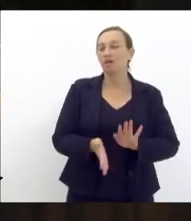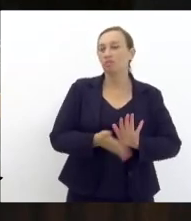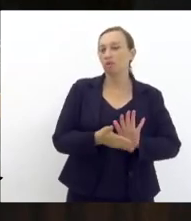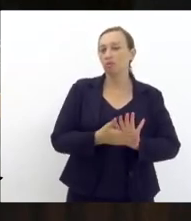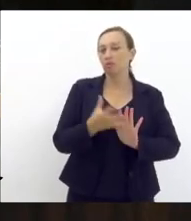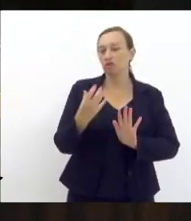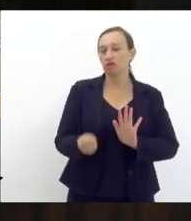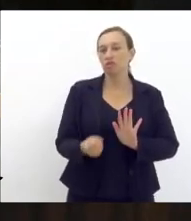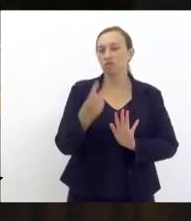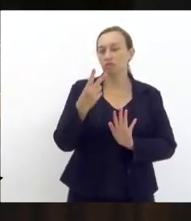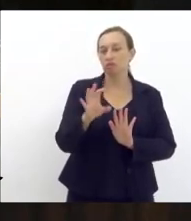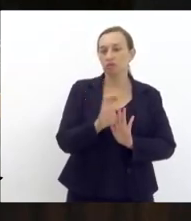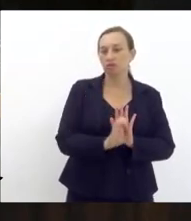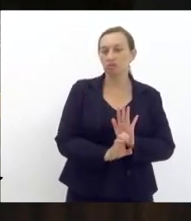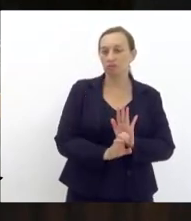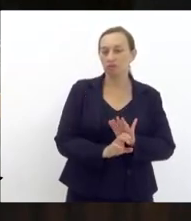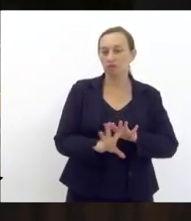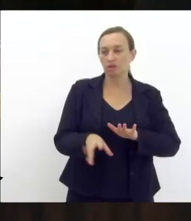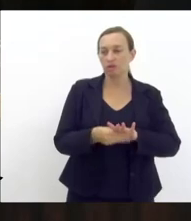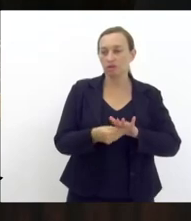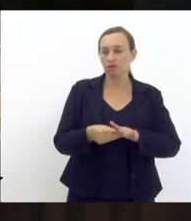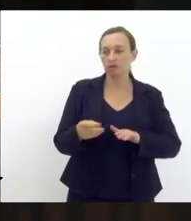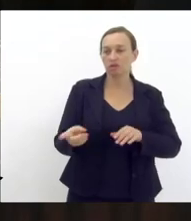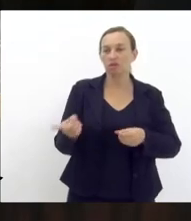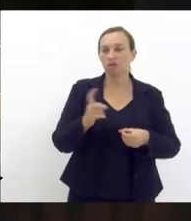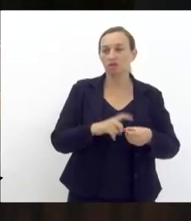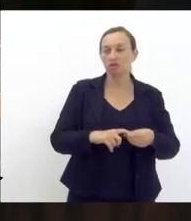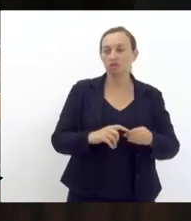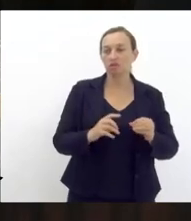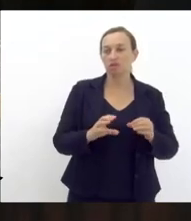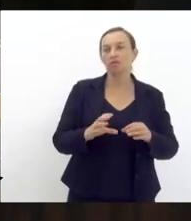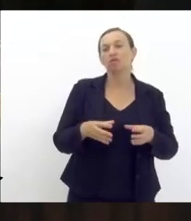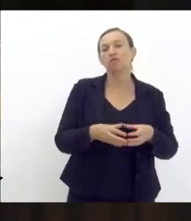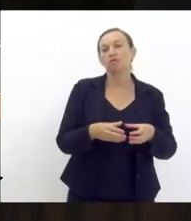recebeu duas emendas retorna as comissões técnicas